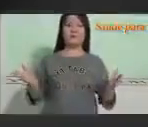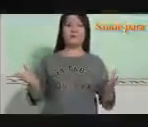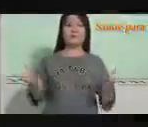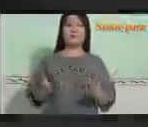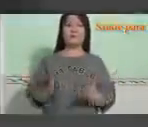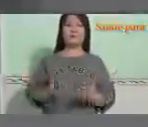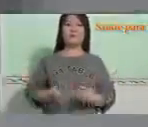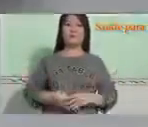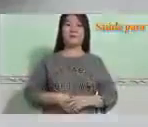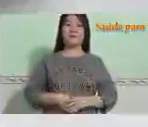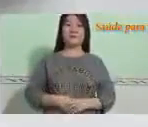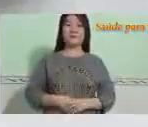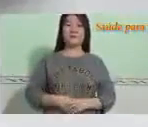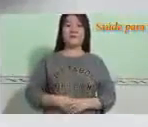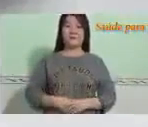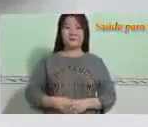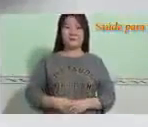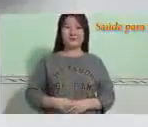SPSIALMNTENTREOS30EOS60 anos.